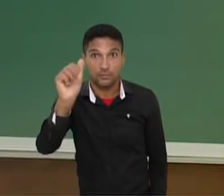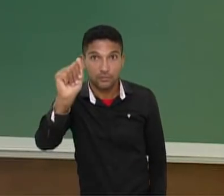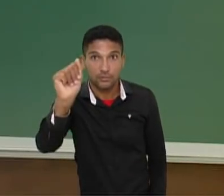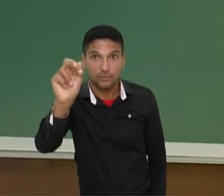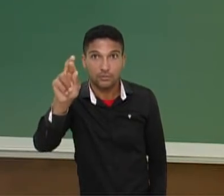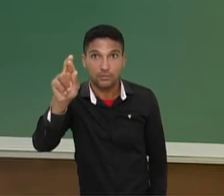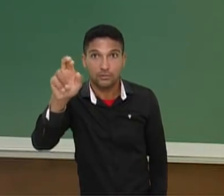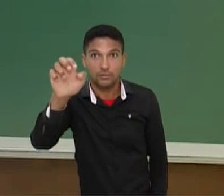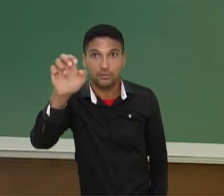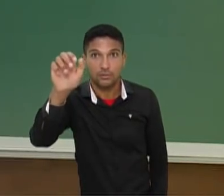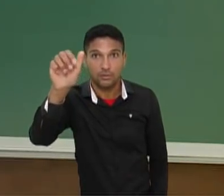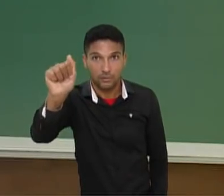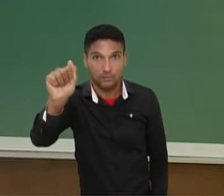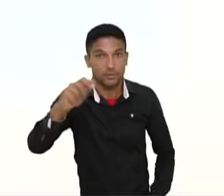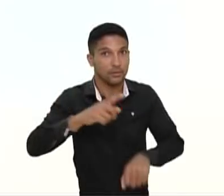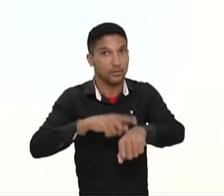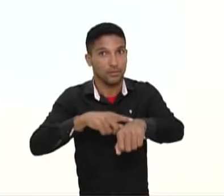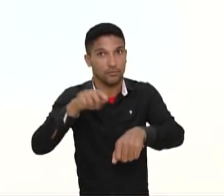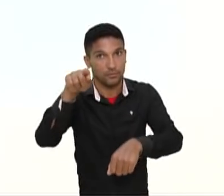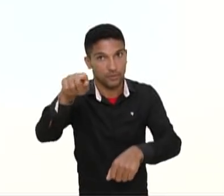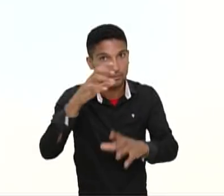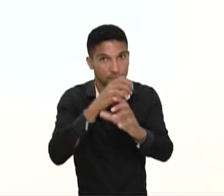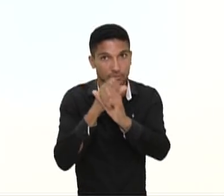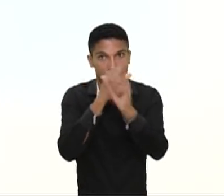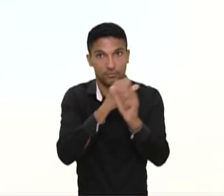área dele. Lembra lá o que é a área?